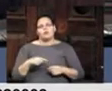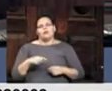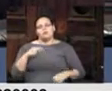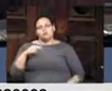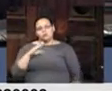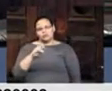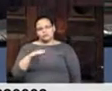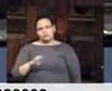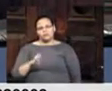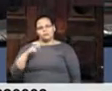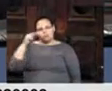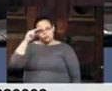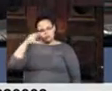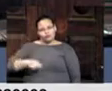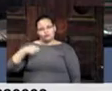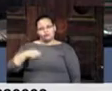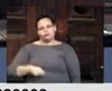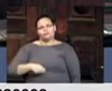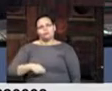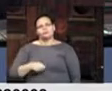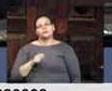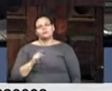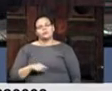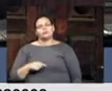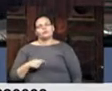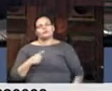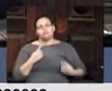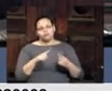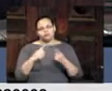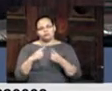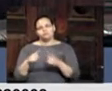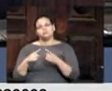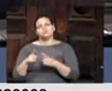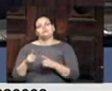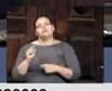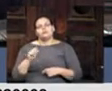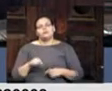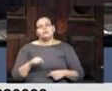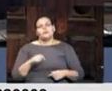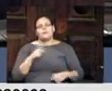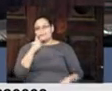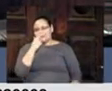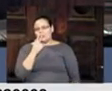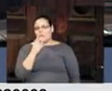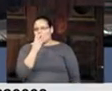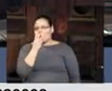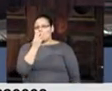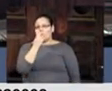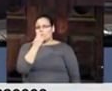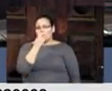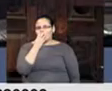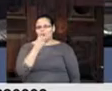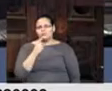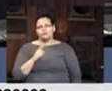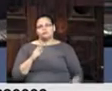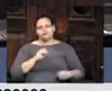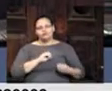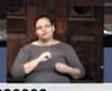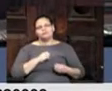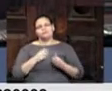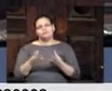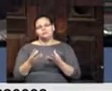civil-militar, ele enfrentando como líder da oposição os cachorros, os cães, que lhe foram atirados